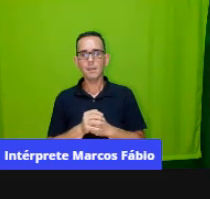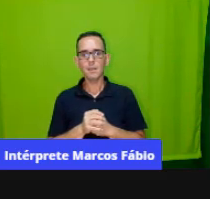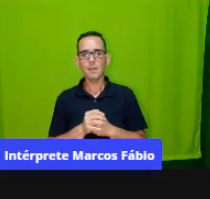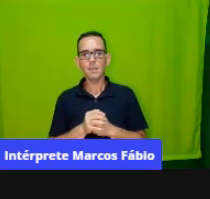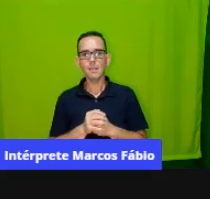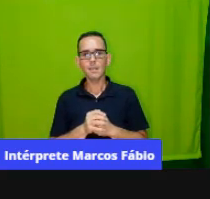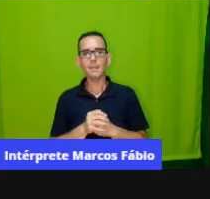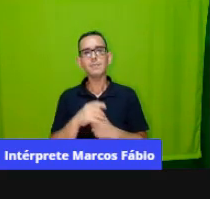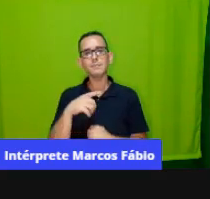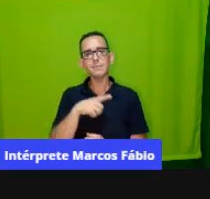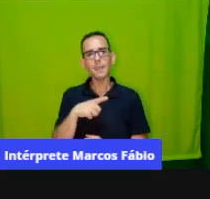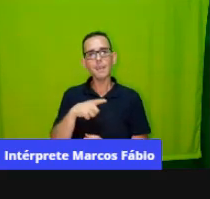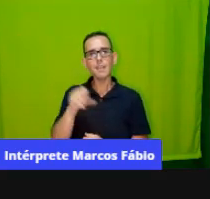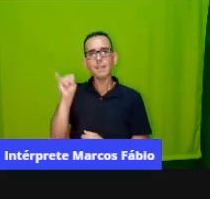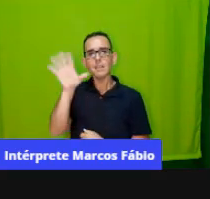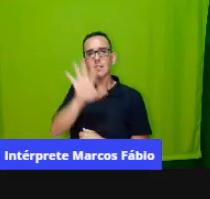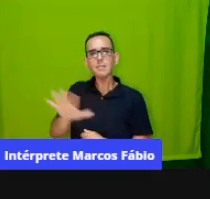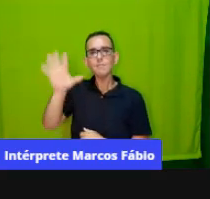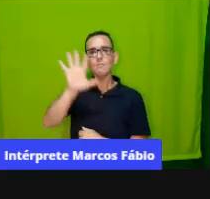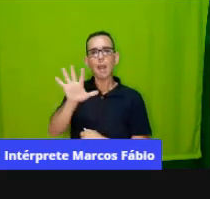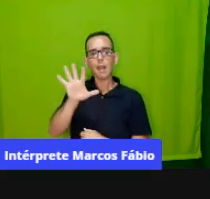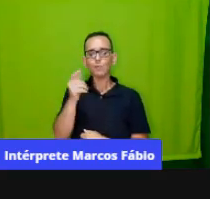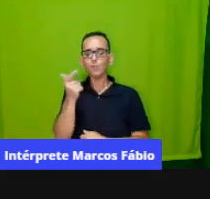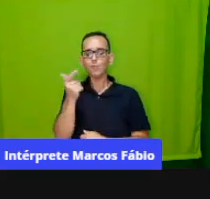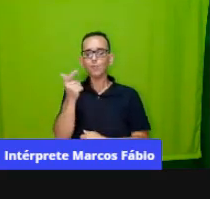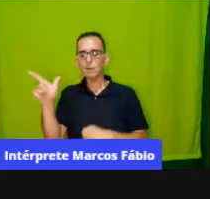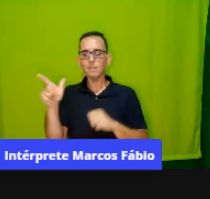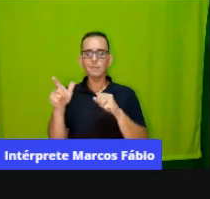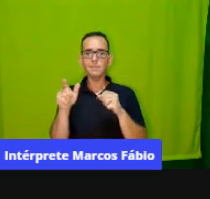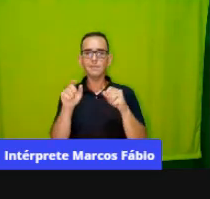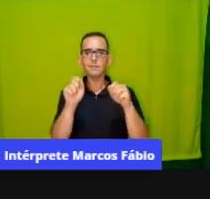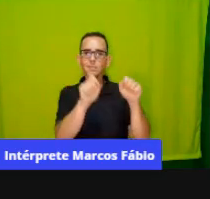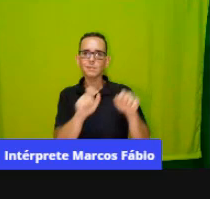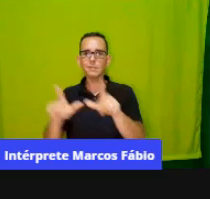As imagens do próximo slide vão mostrar, né,